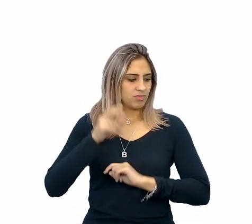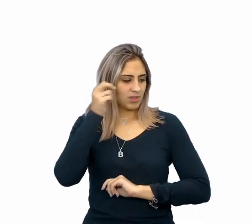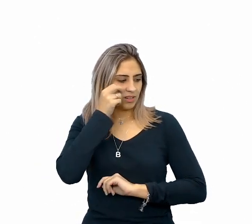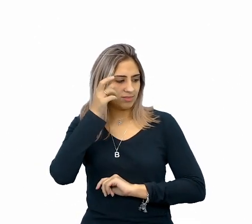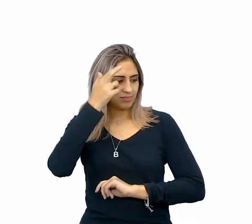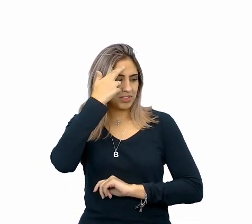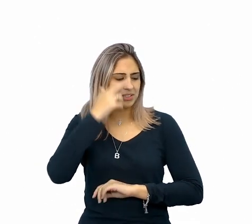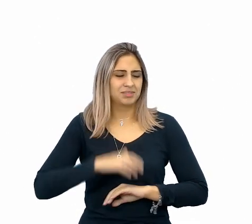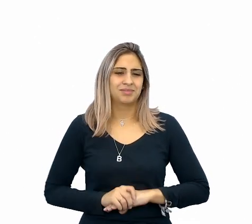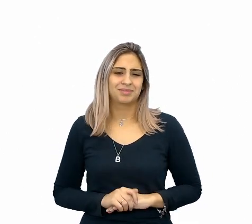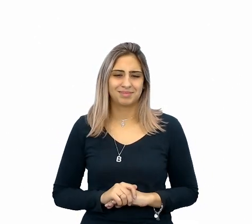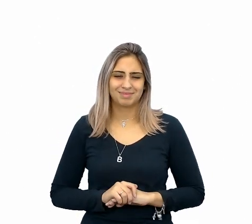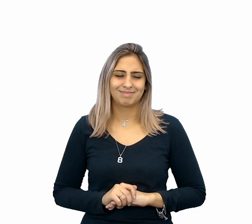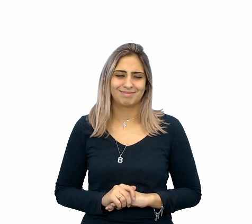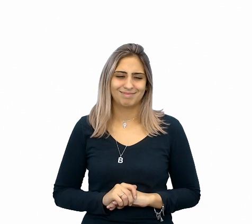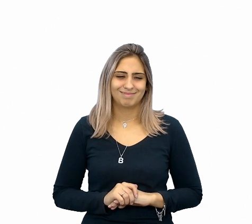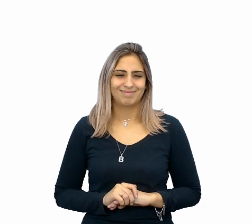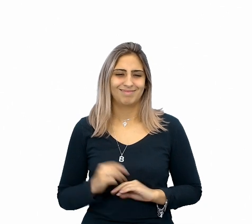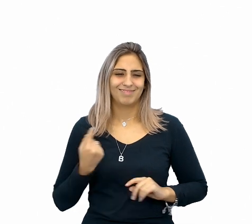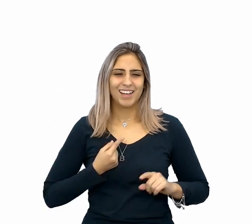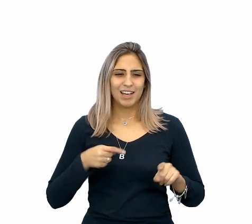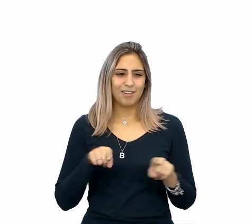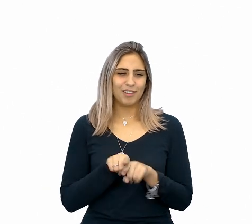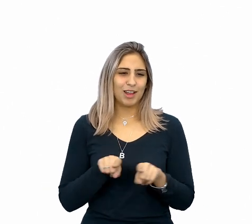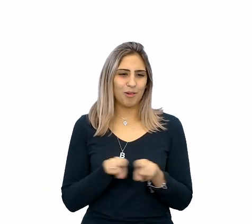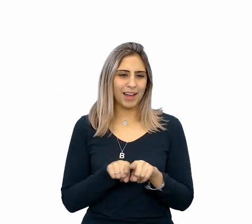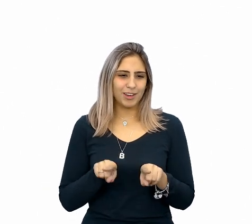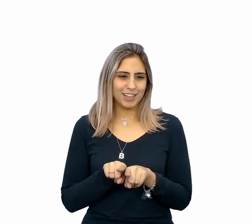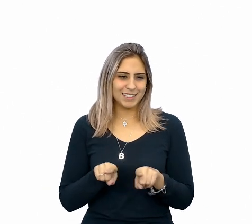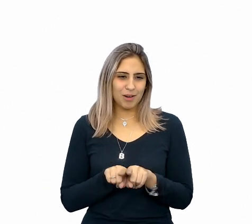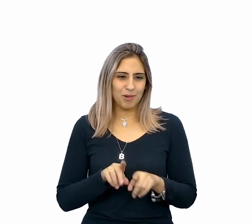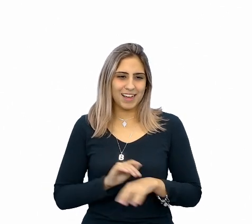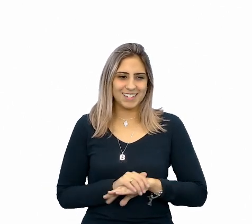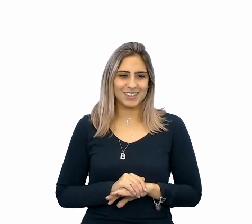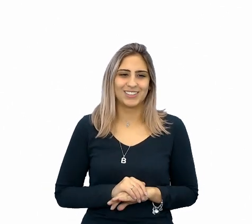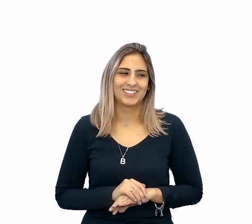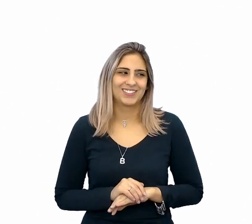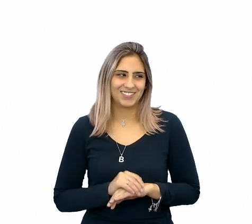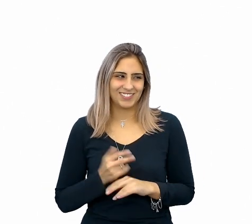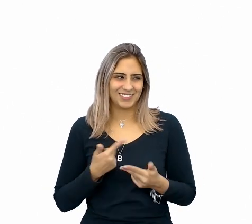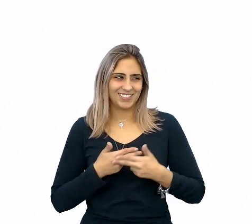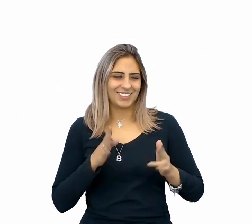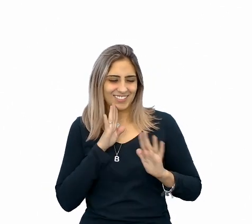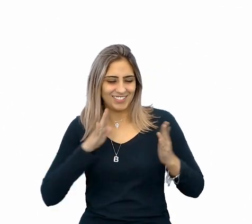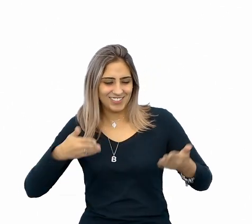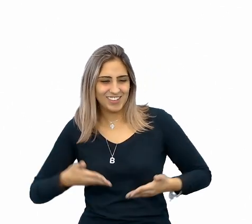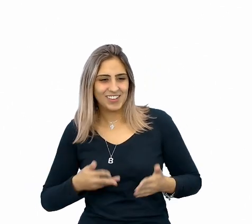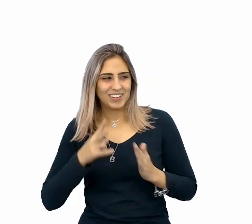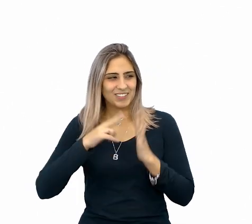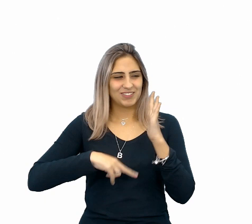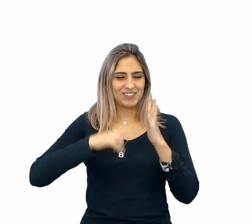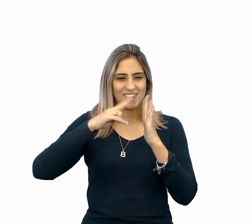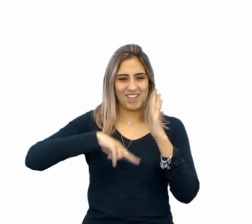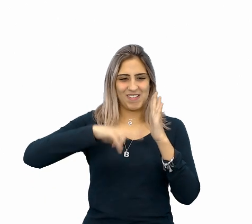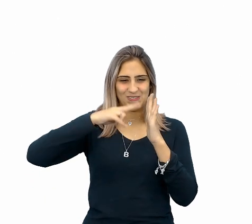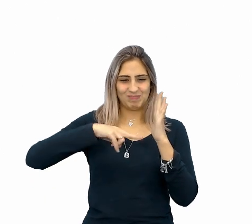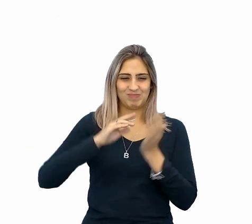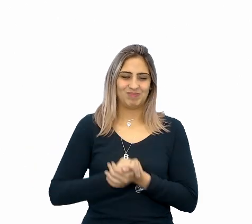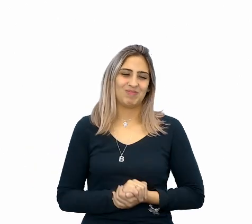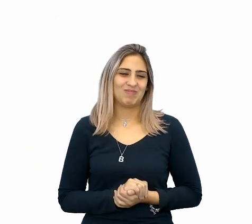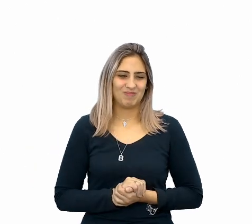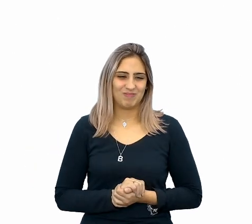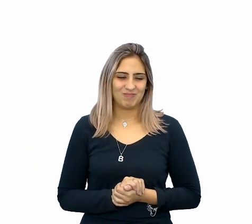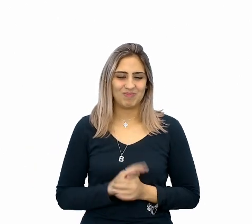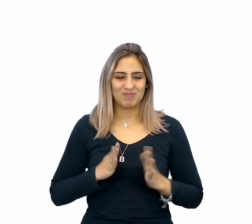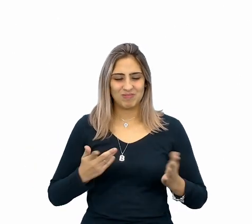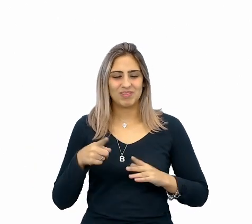cultura popular e também o trabalho com foco na leitura pelo aluno, né, que